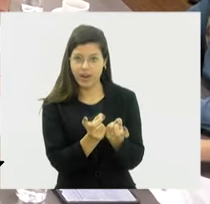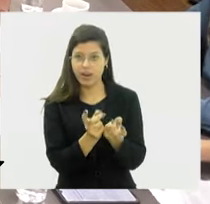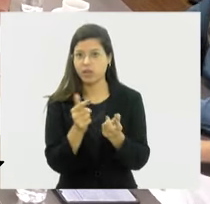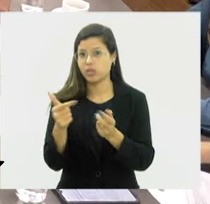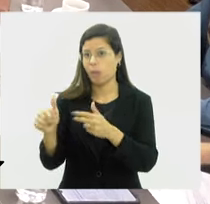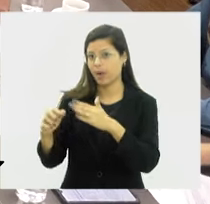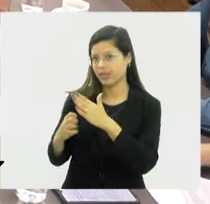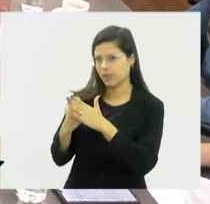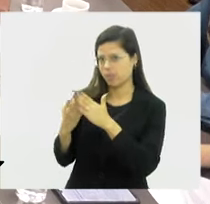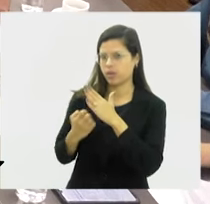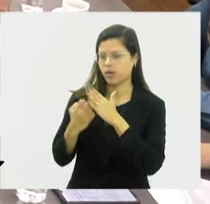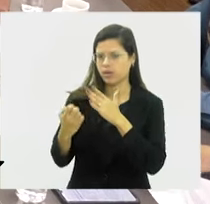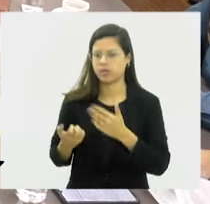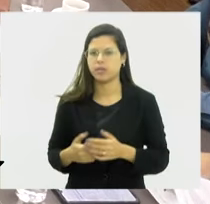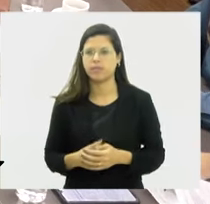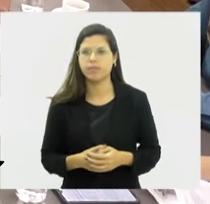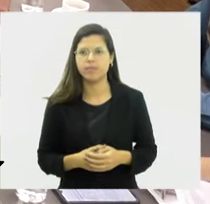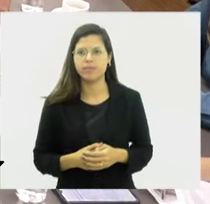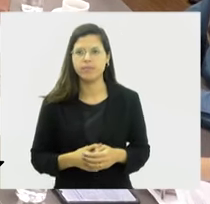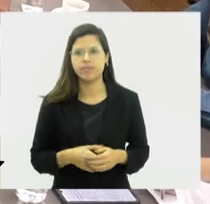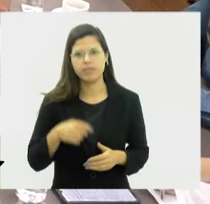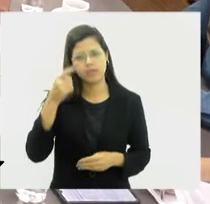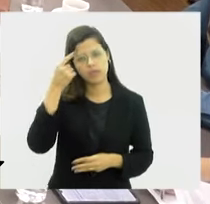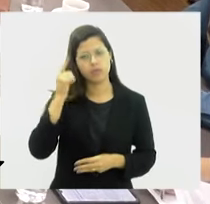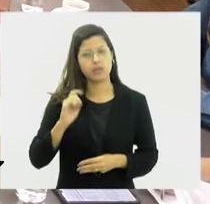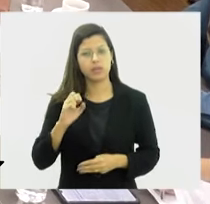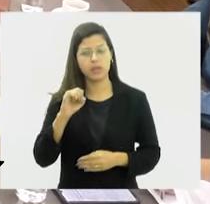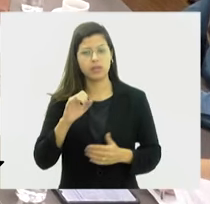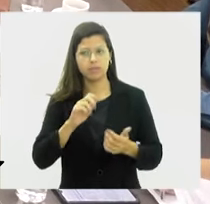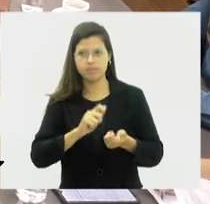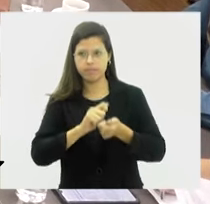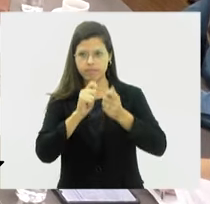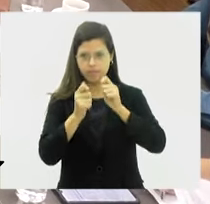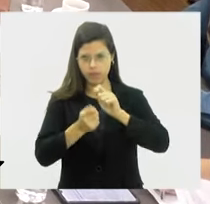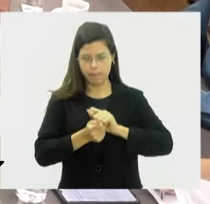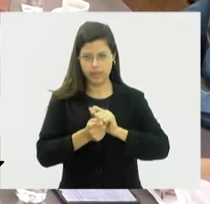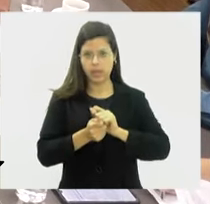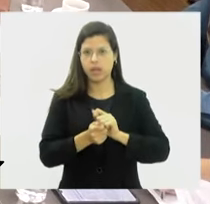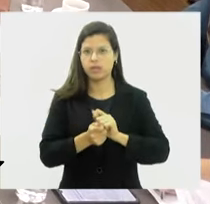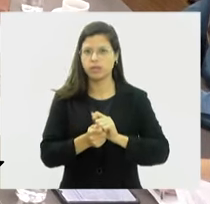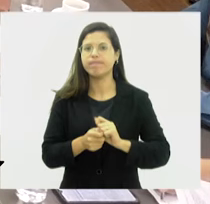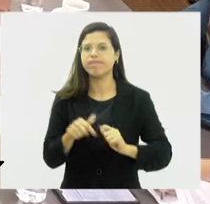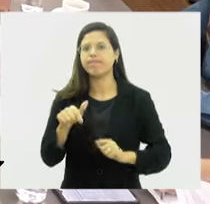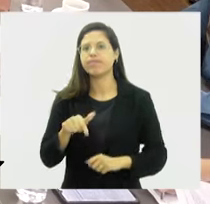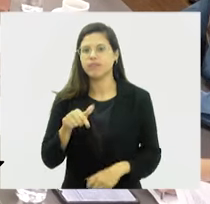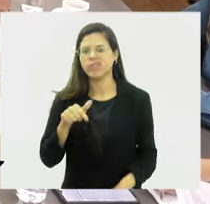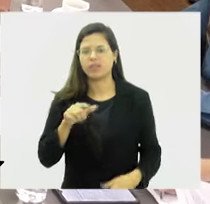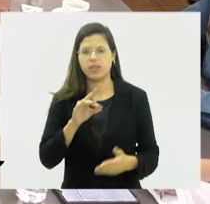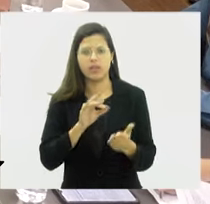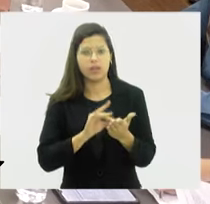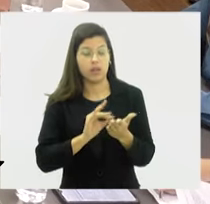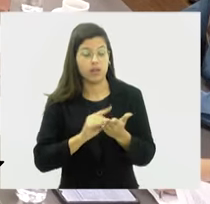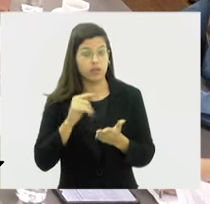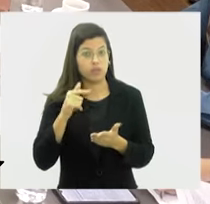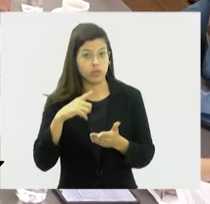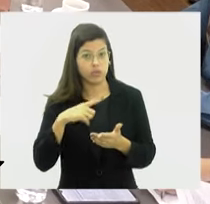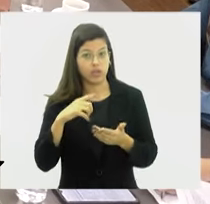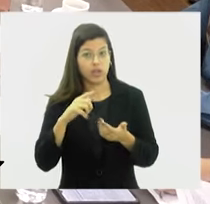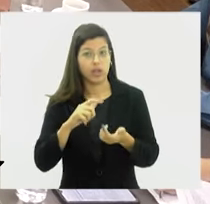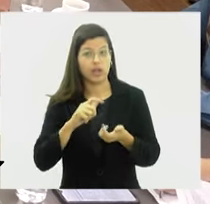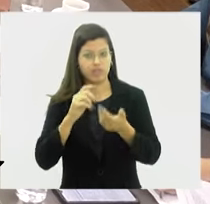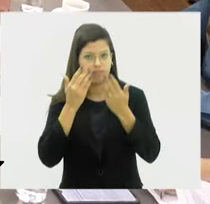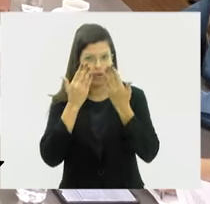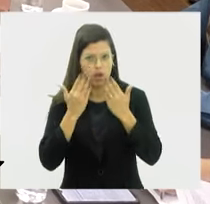Deputado Luiz Paulo, eu tinha... Não sei se está adaptado pois a essa questão. Pois é, eu tinha verificado isso. O problema é que a gente já está em